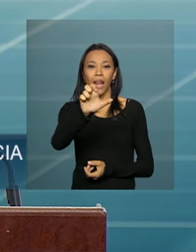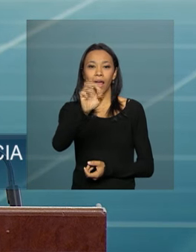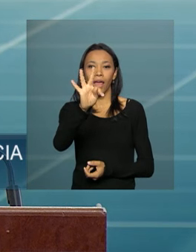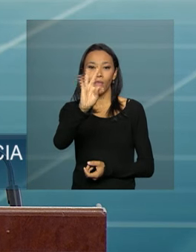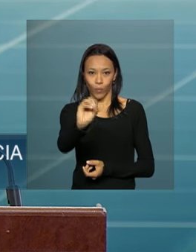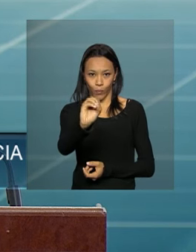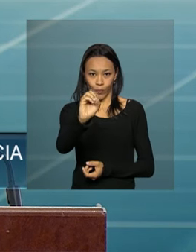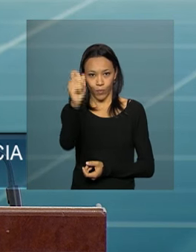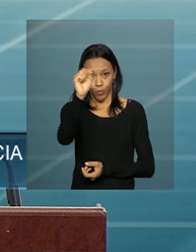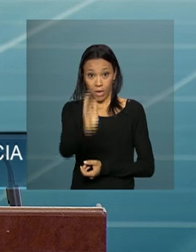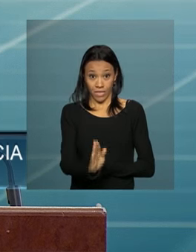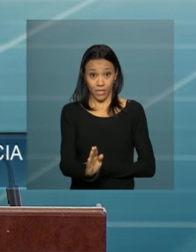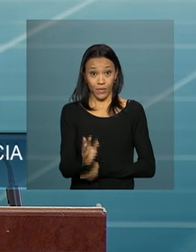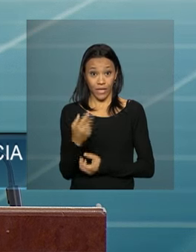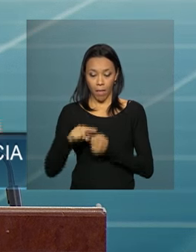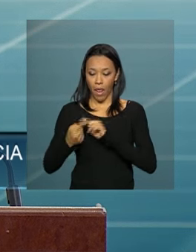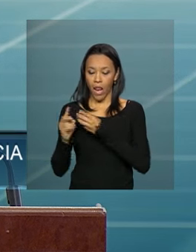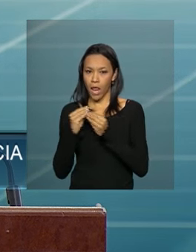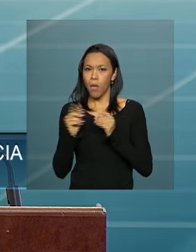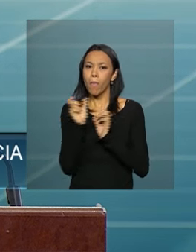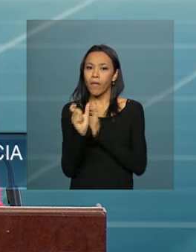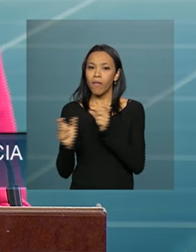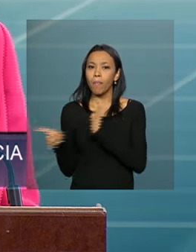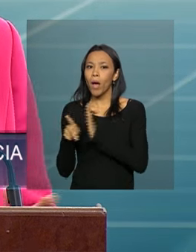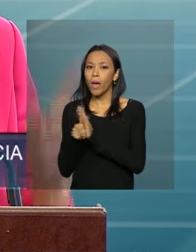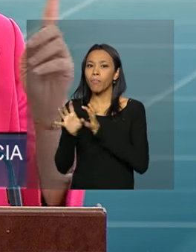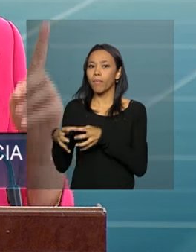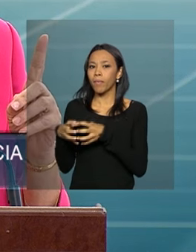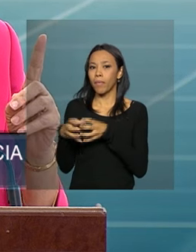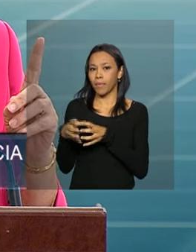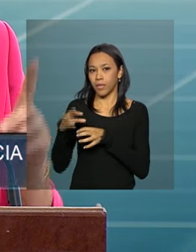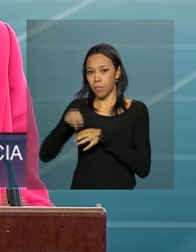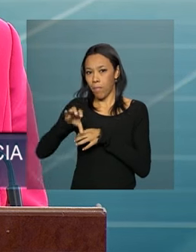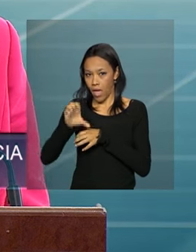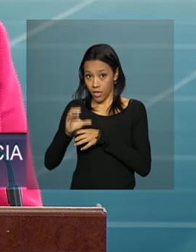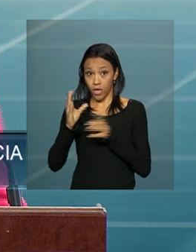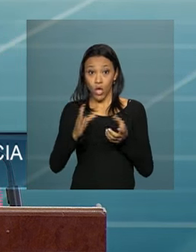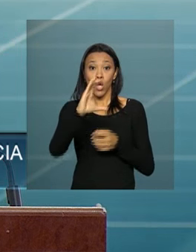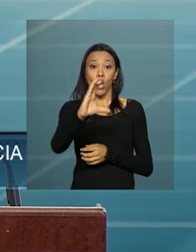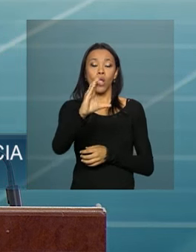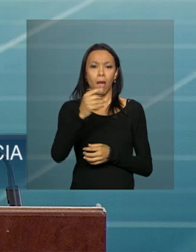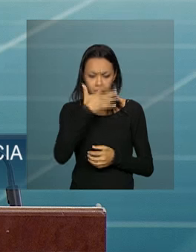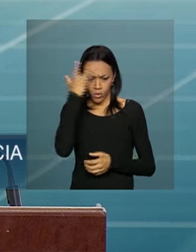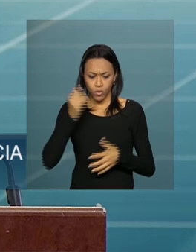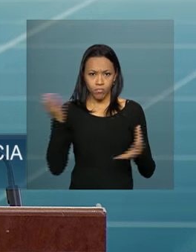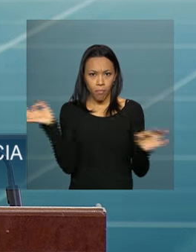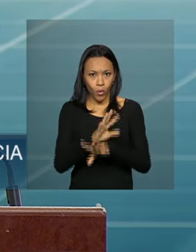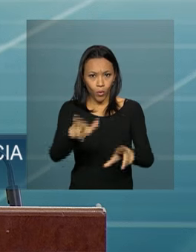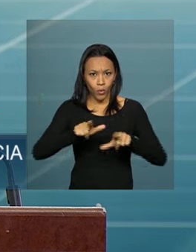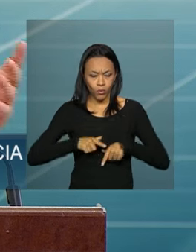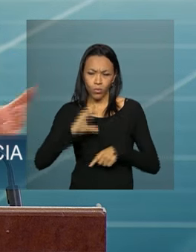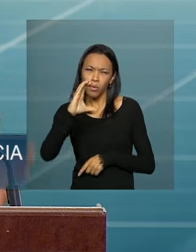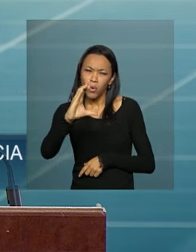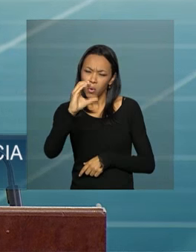o dialeto praticado no MEC. A pessoa que forma chama-se concluinte. Eu sempre fiquei